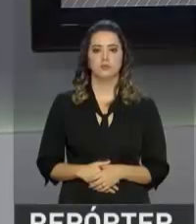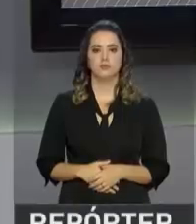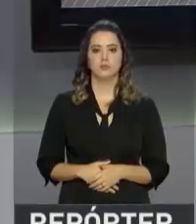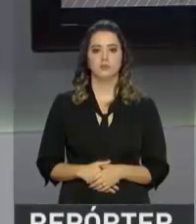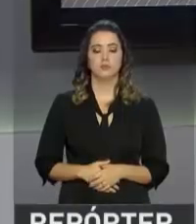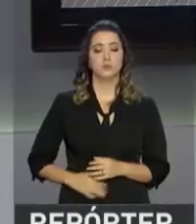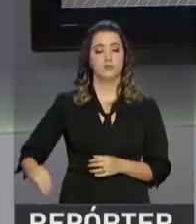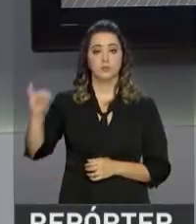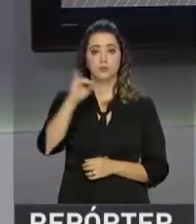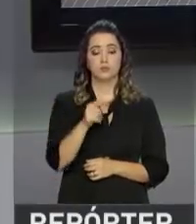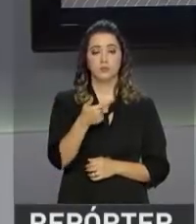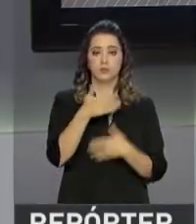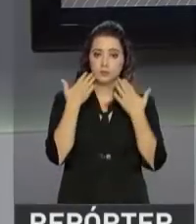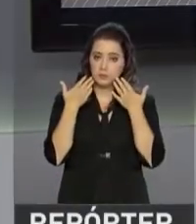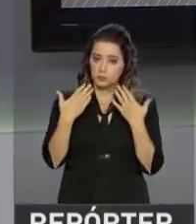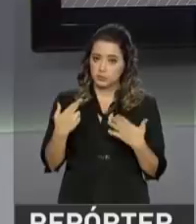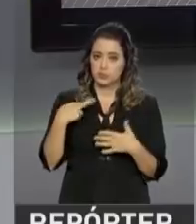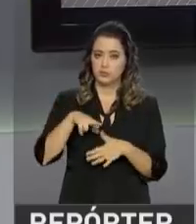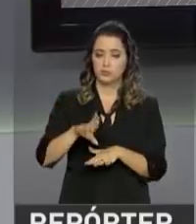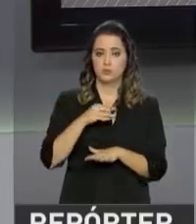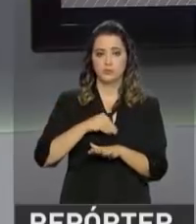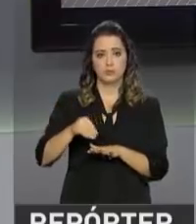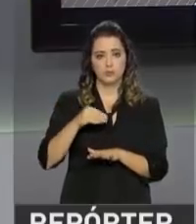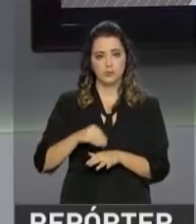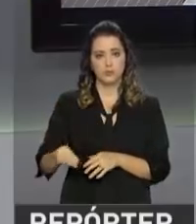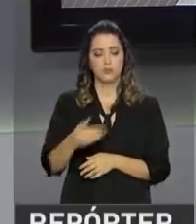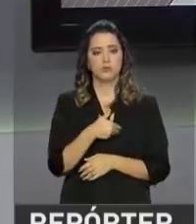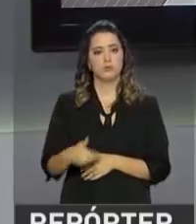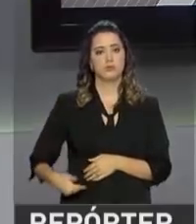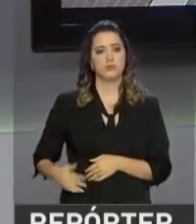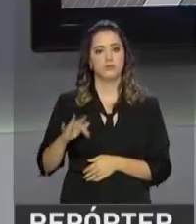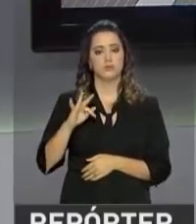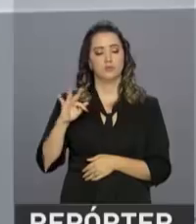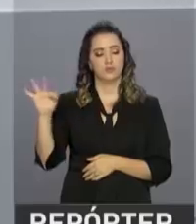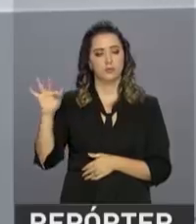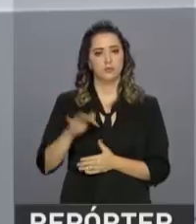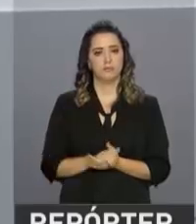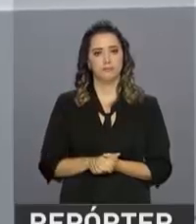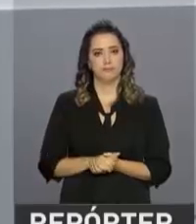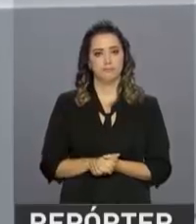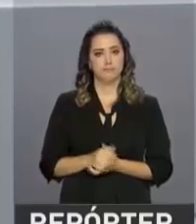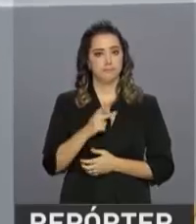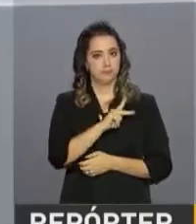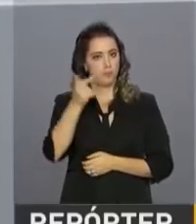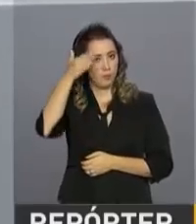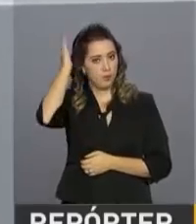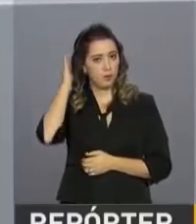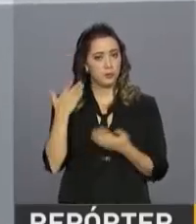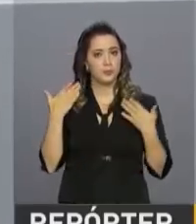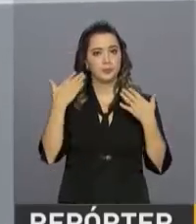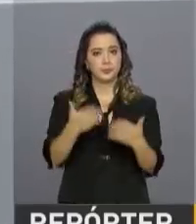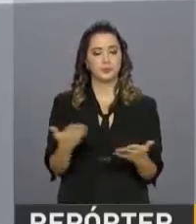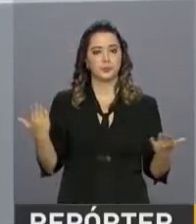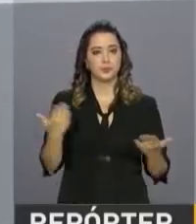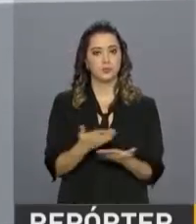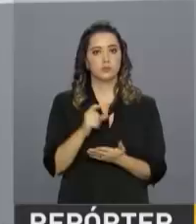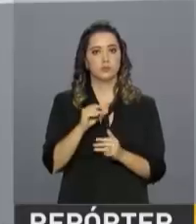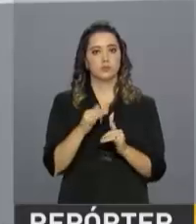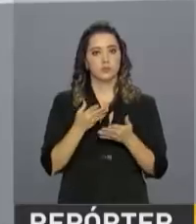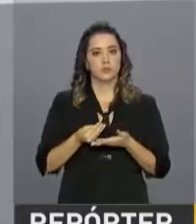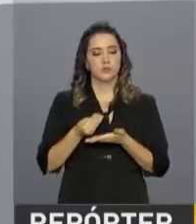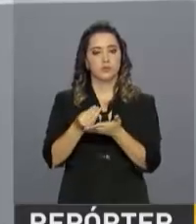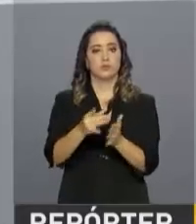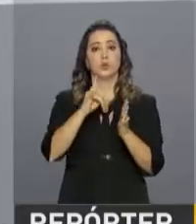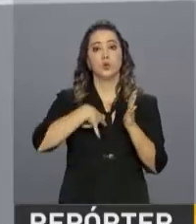Olá, estamos de volta com o repórter NBR e as notícias do governo federal. O presidente Michel Temer participou agora há pouco